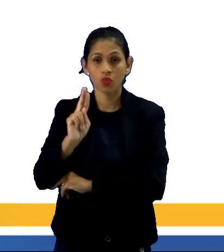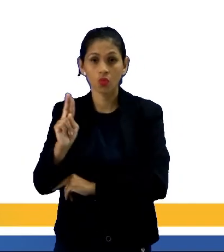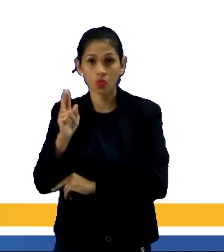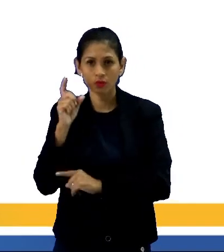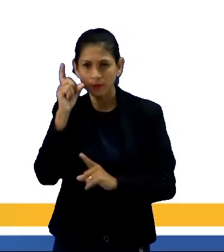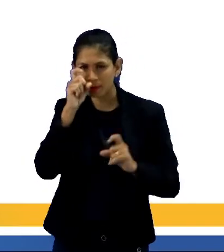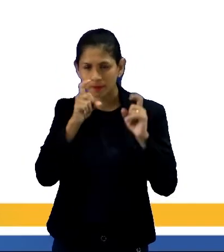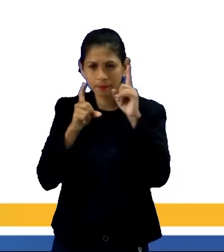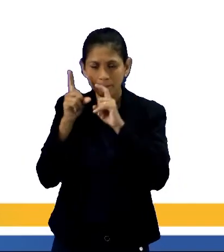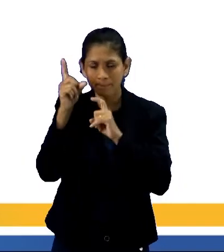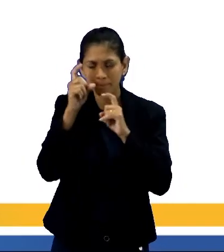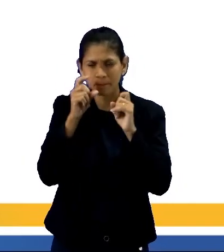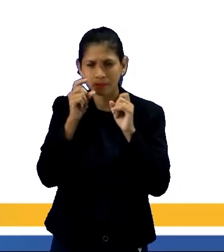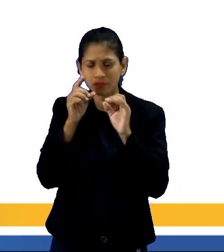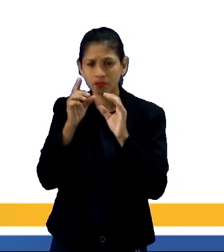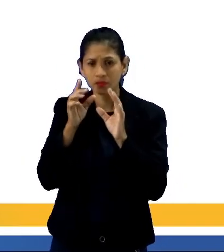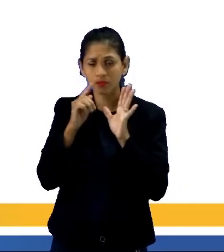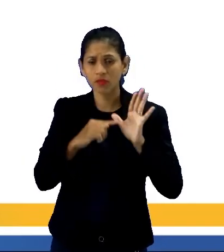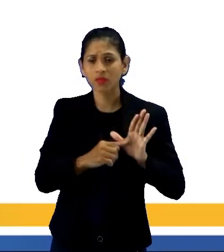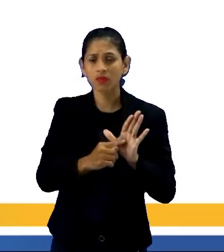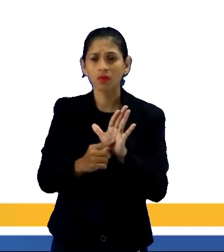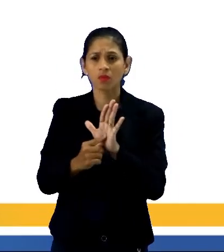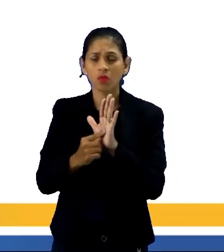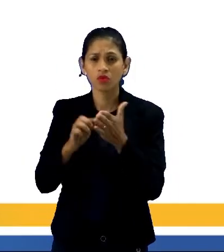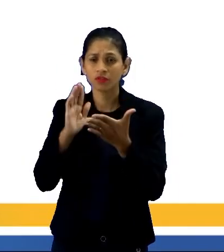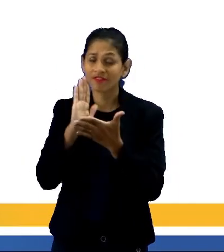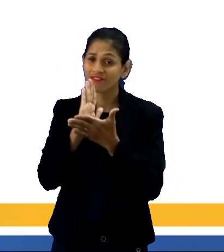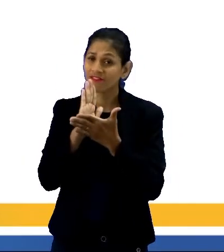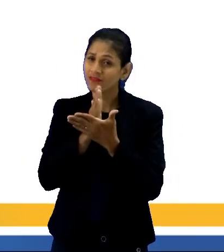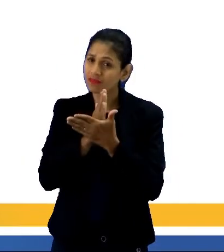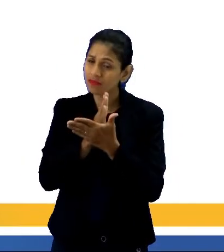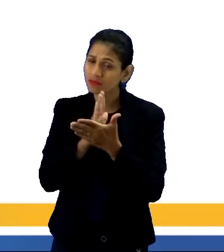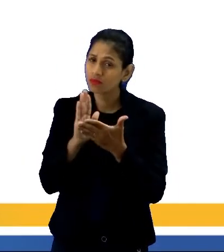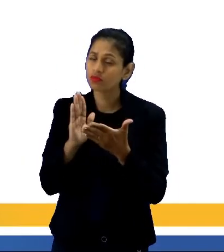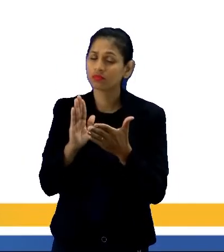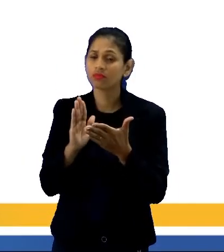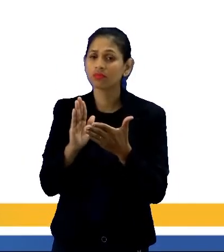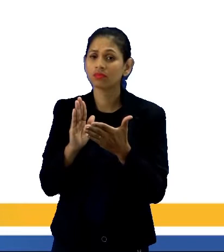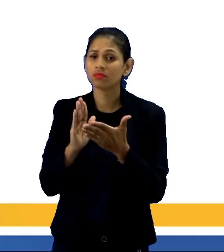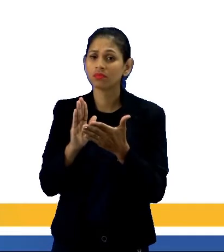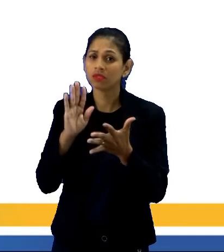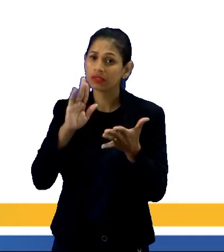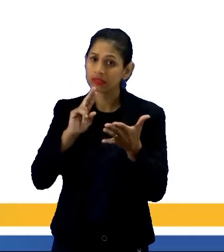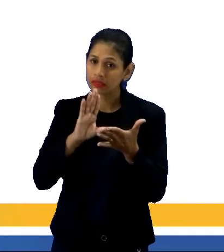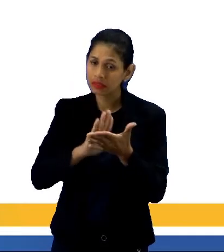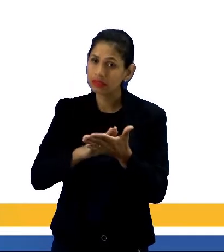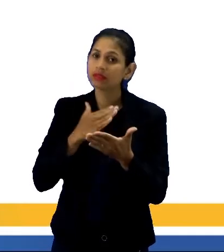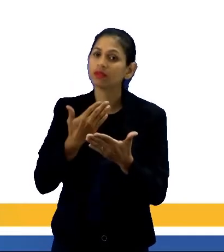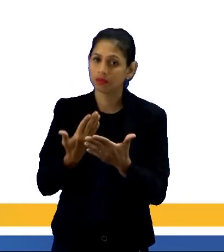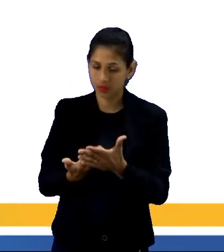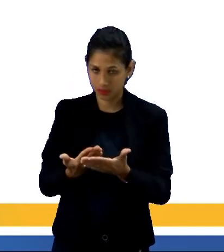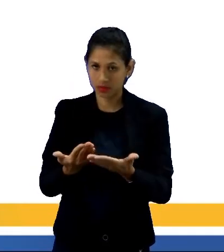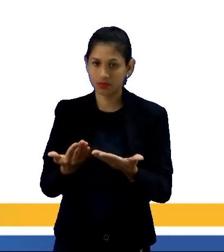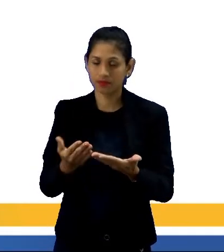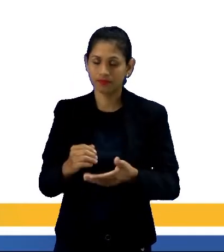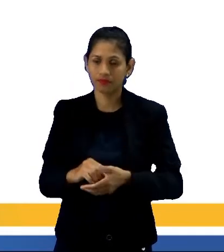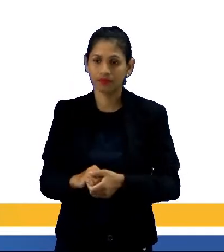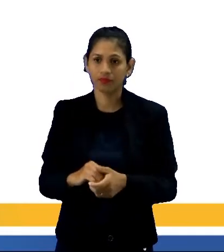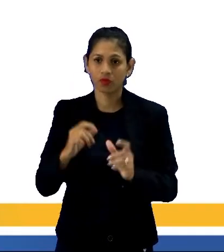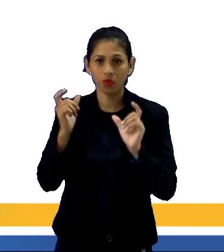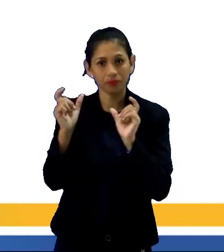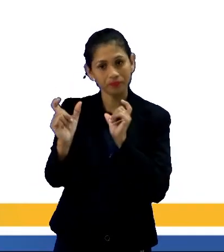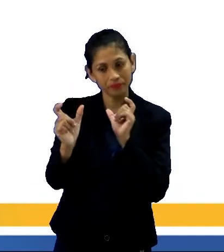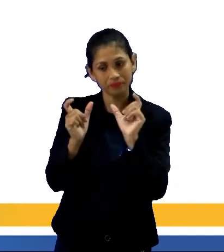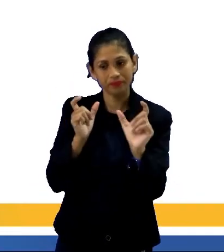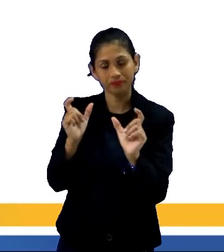expressão que dá margem a diversas interpretações. Então vejam, gente, o que o dicionário Roais disse. É um jogo de palavras que